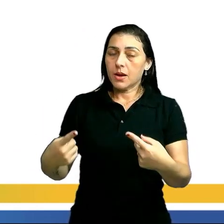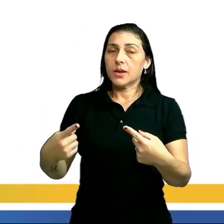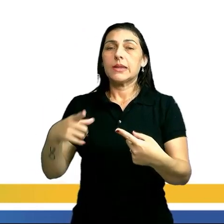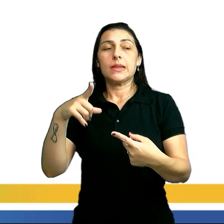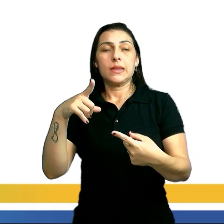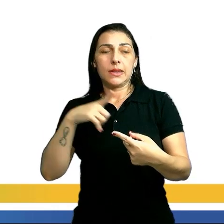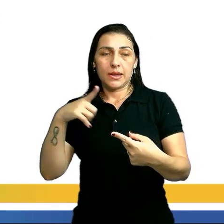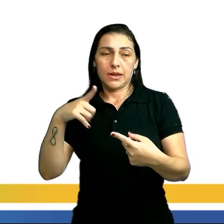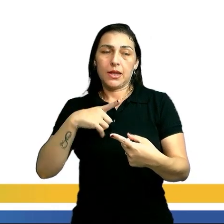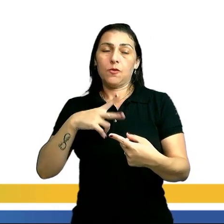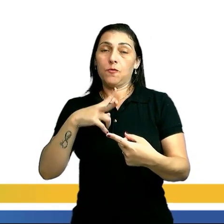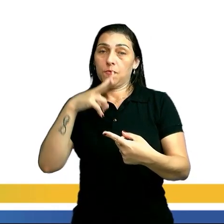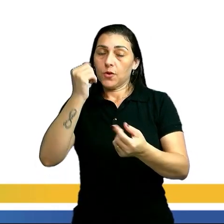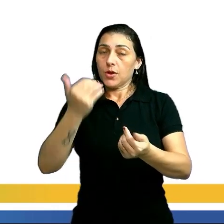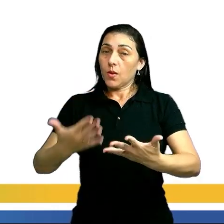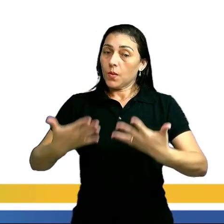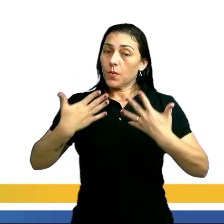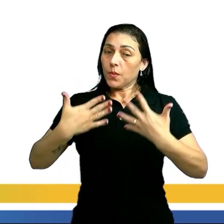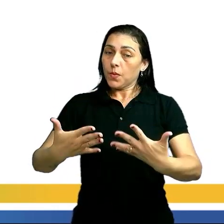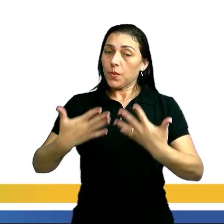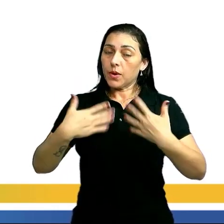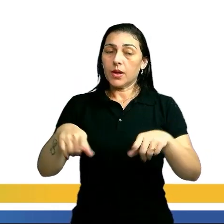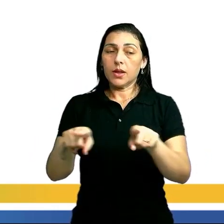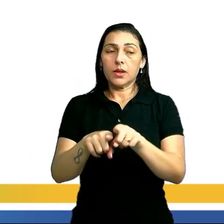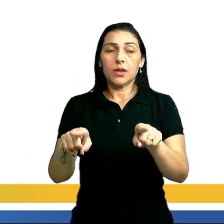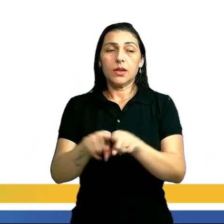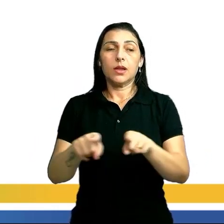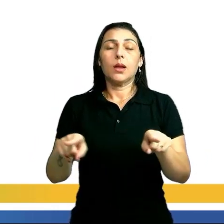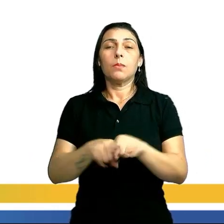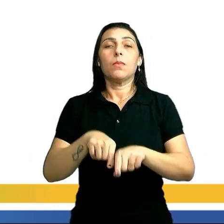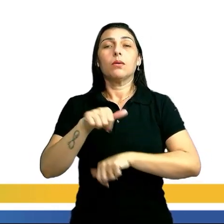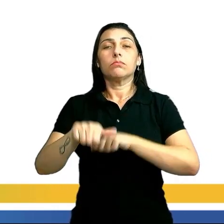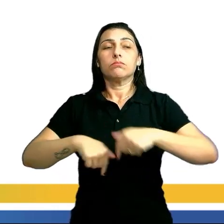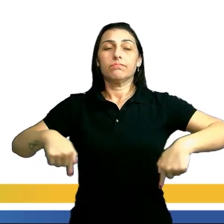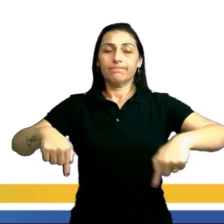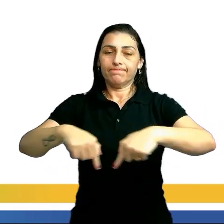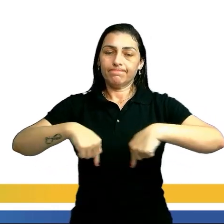tem alta resistência ao calor, né, e aos reagentes químicos.